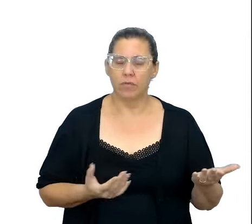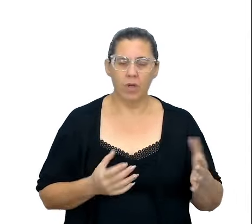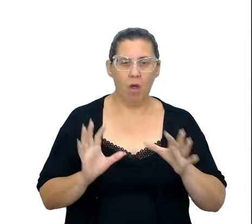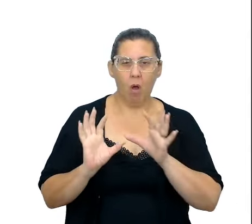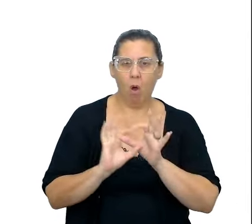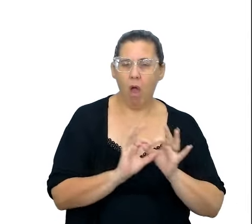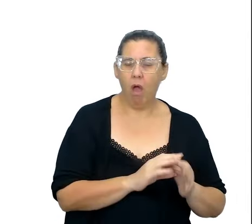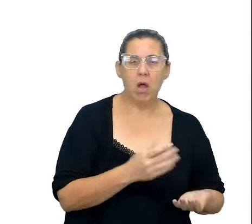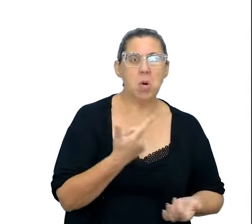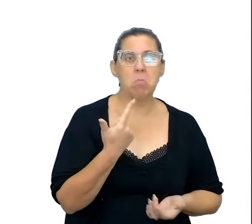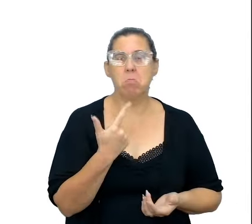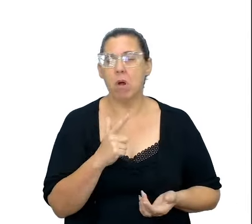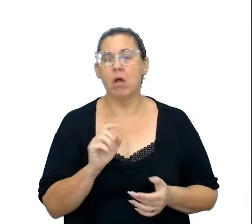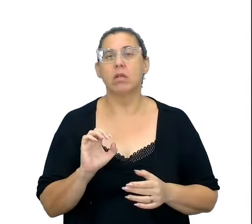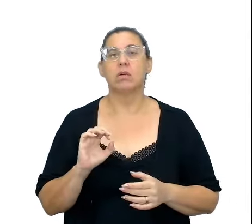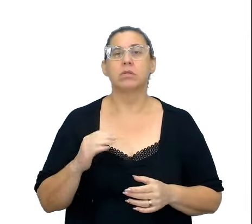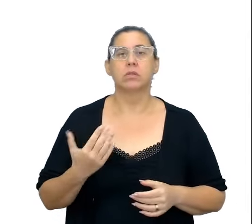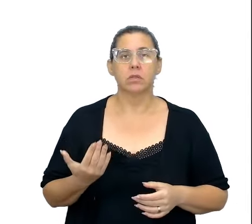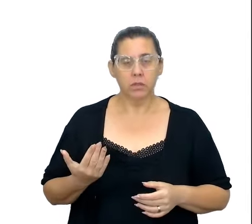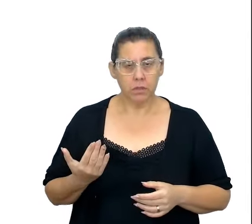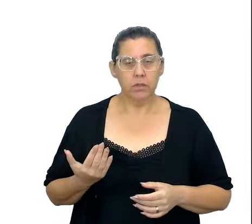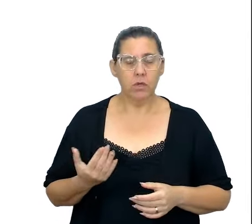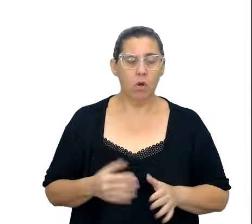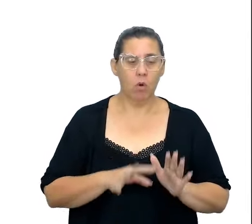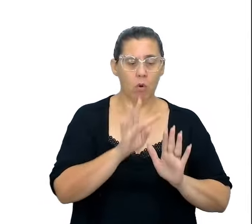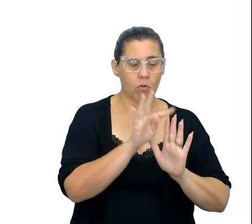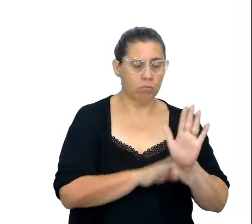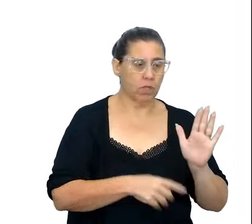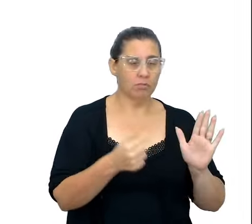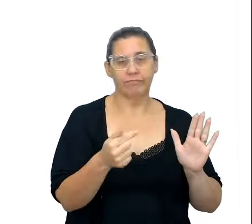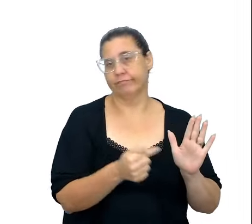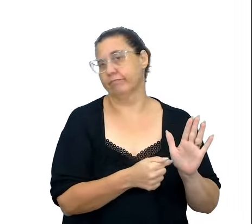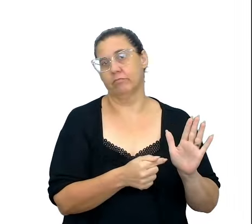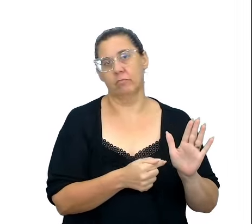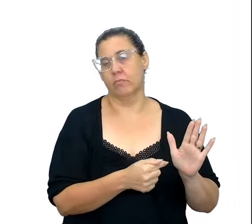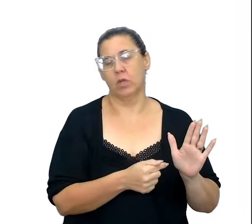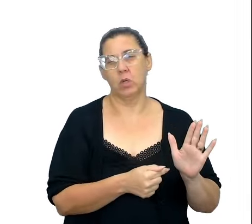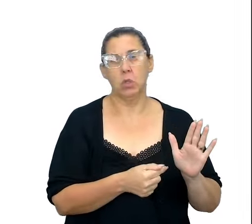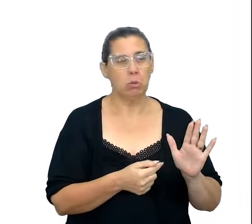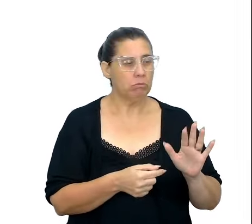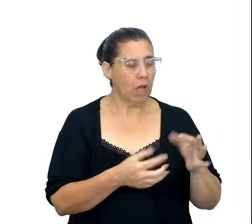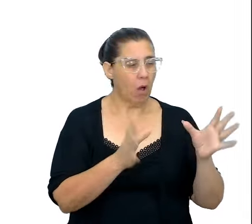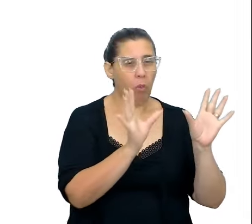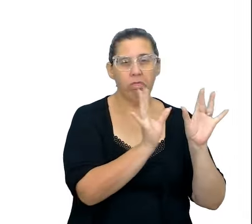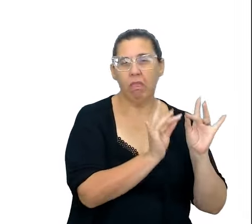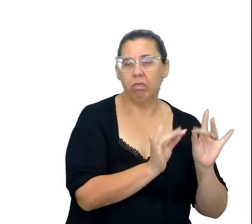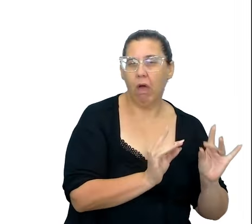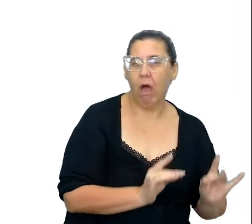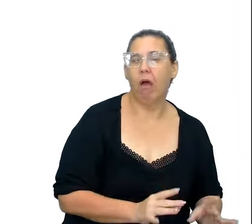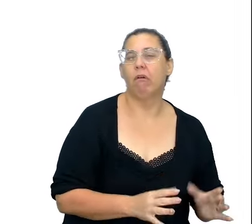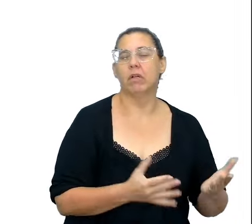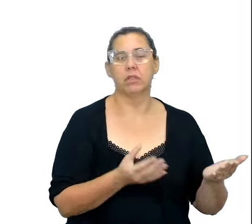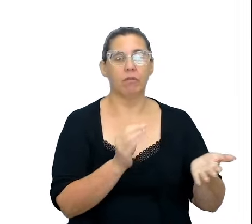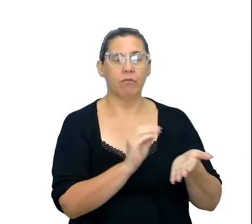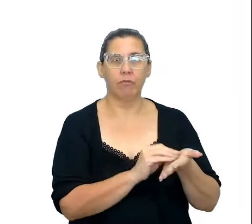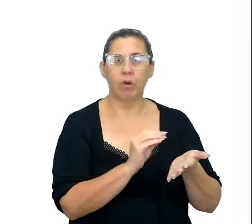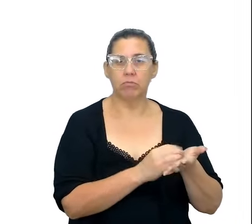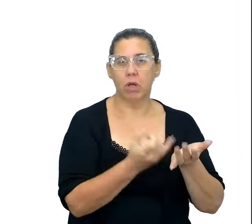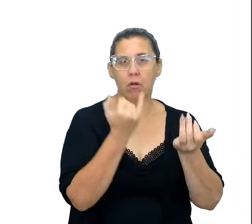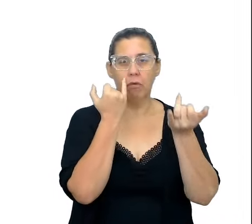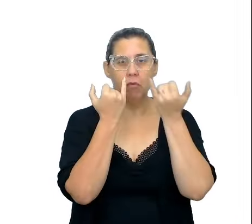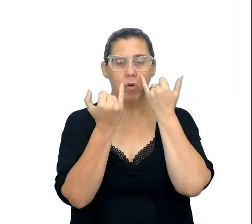textual, então acontece que o texto ele não está dentro dessa coesão que